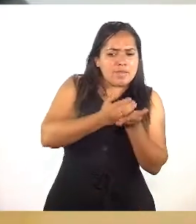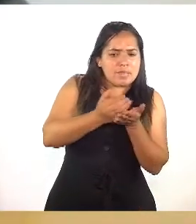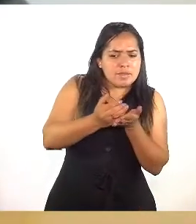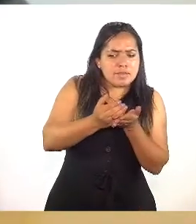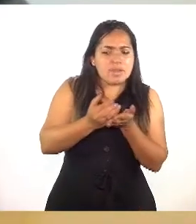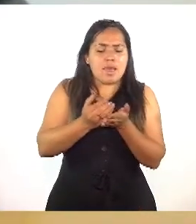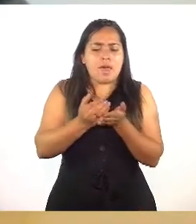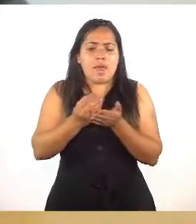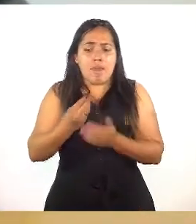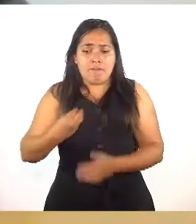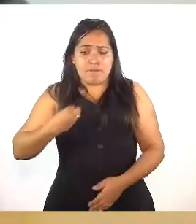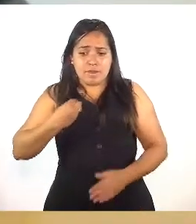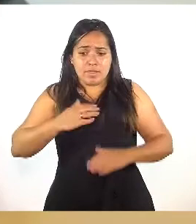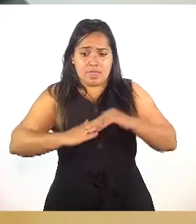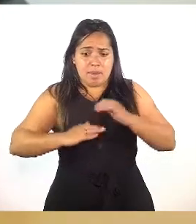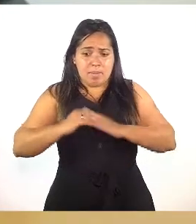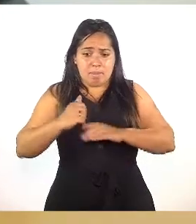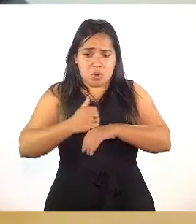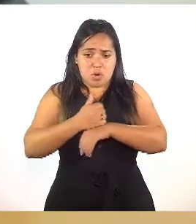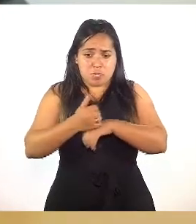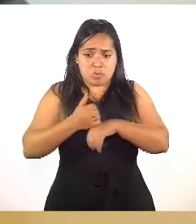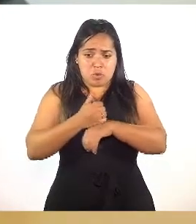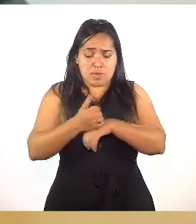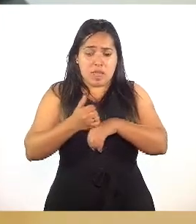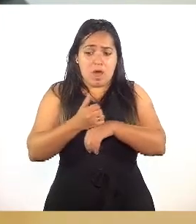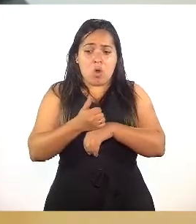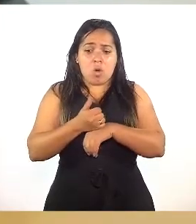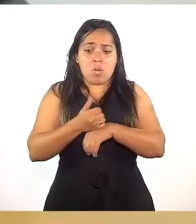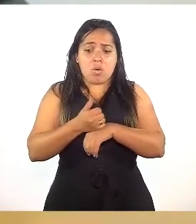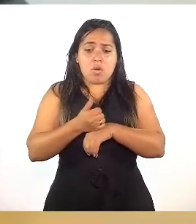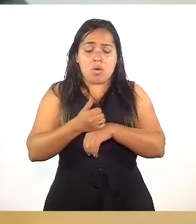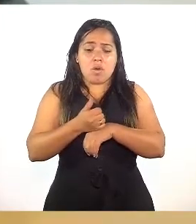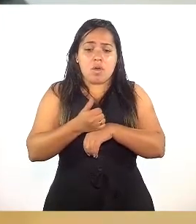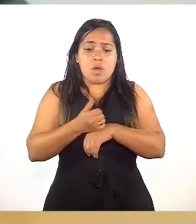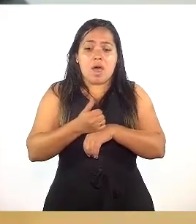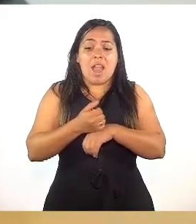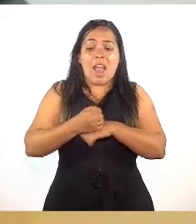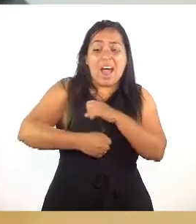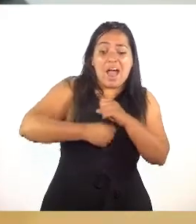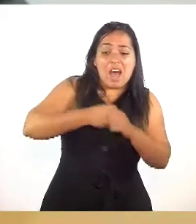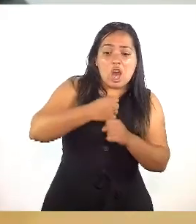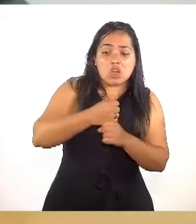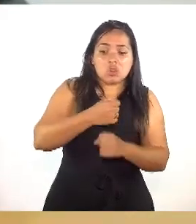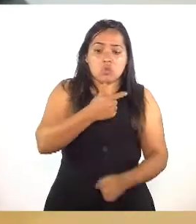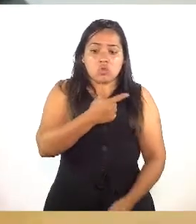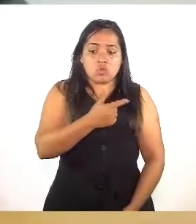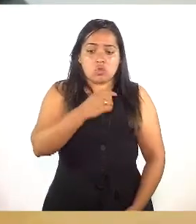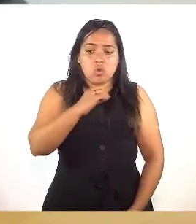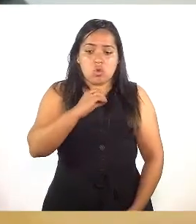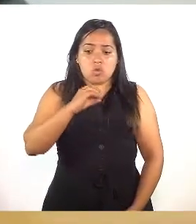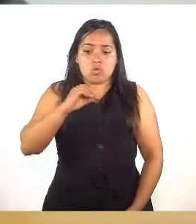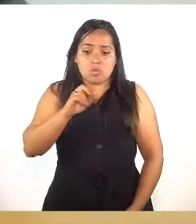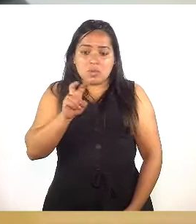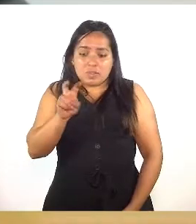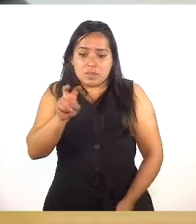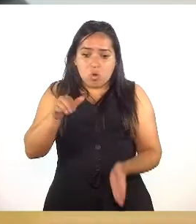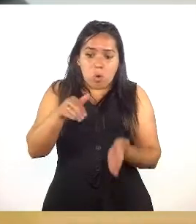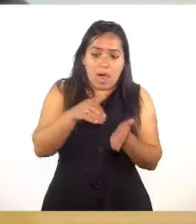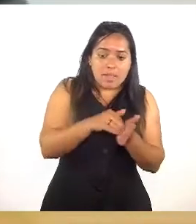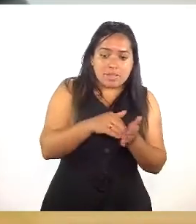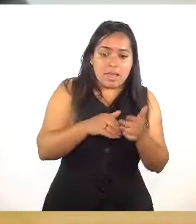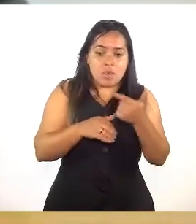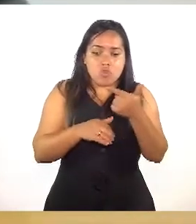inclusive, no PROCON, que é uma autarquia, desde 2005. Fiquei até 2009 no